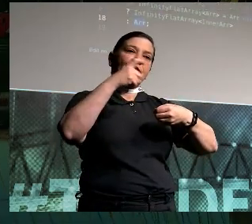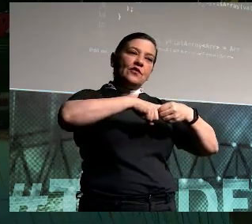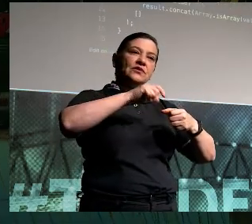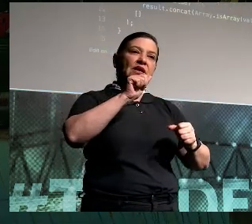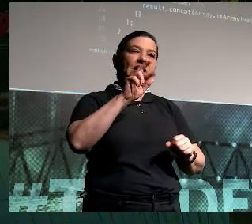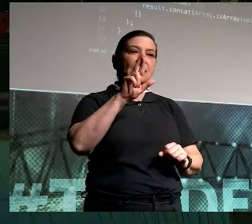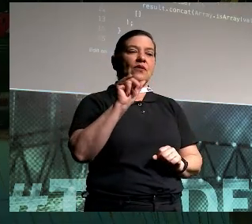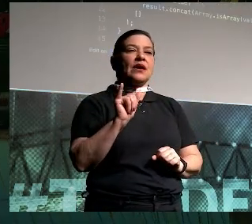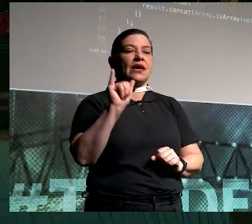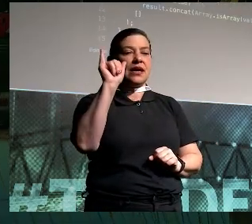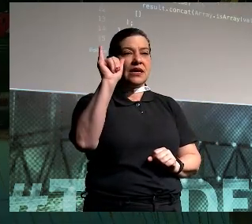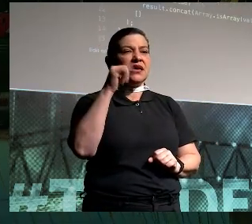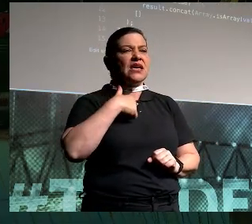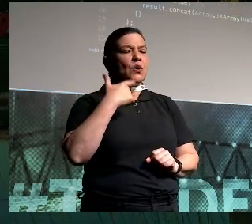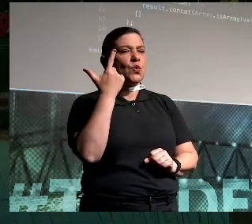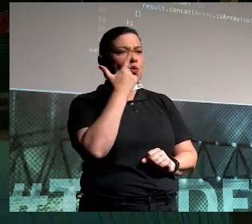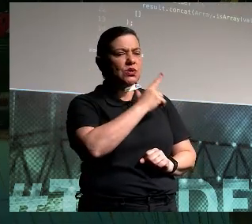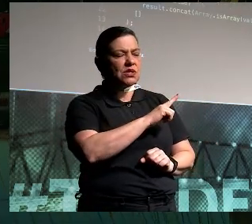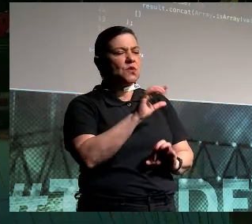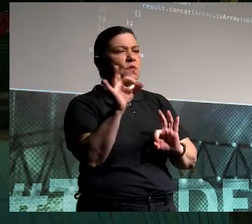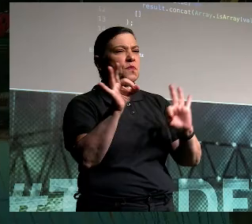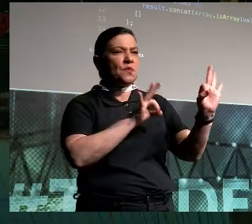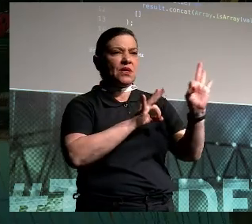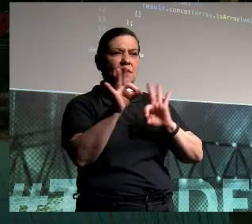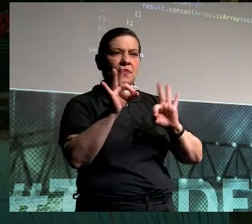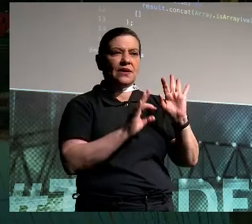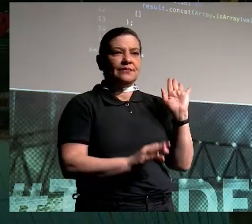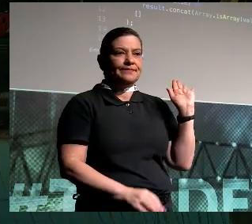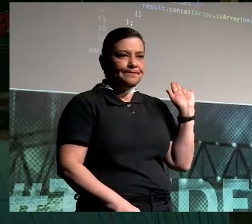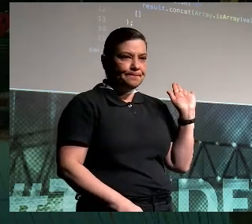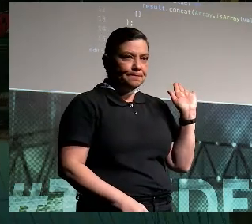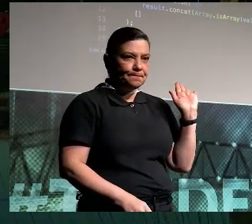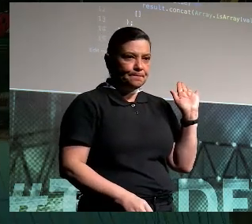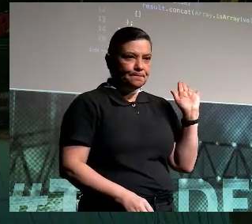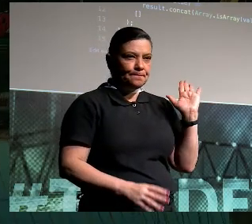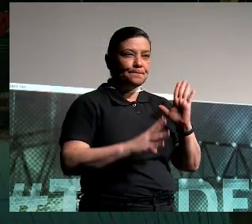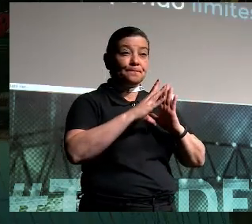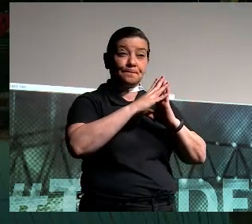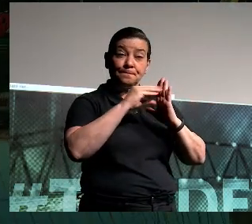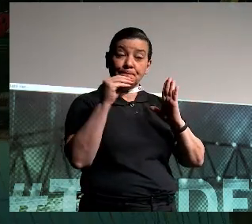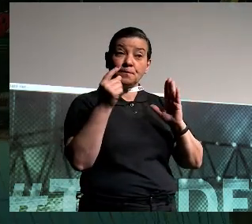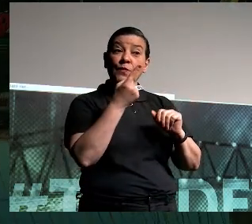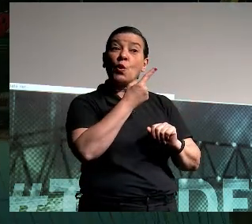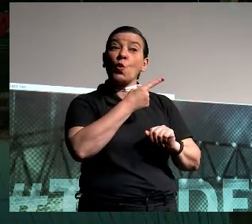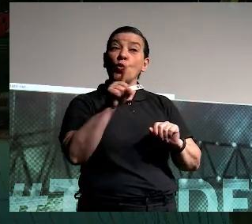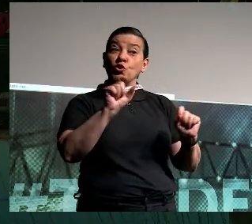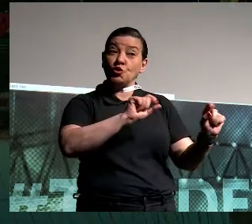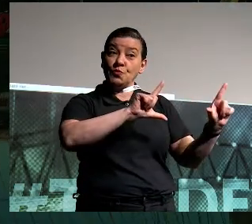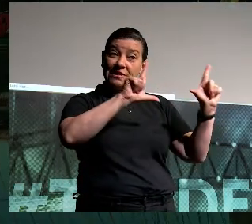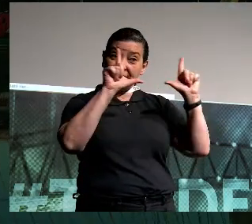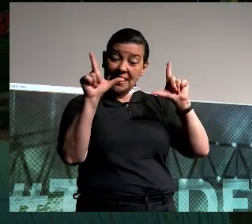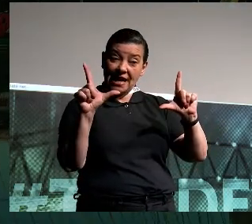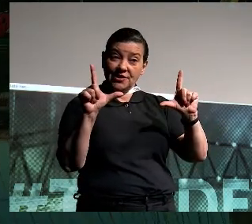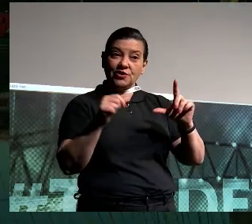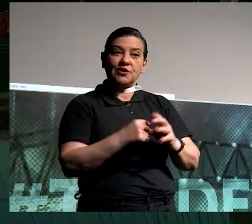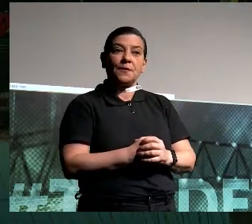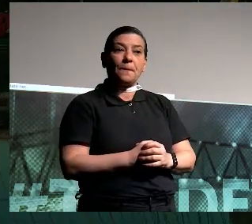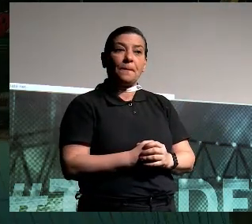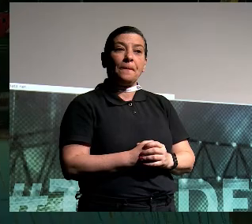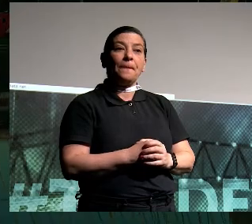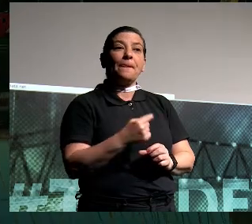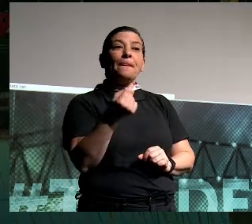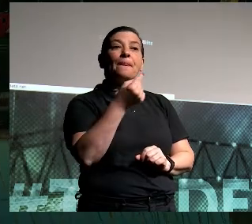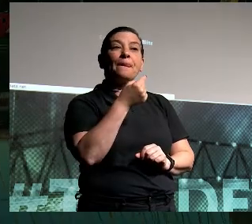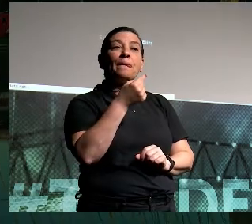dessa forma, eu consigo fazer esse flat aqui. E eu vou correr para o último slide, eu prometo que é o último, que é o